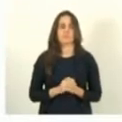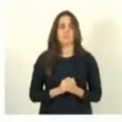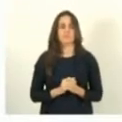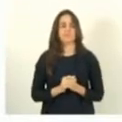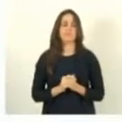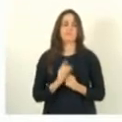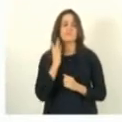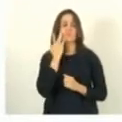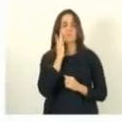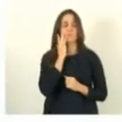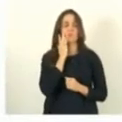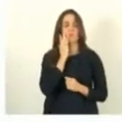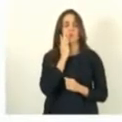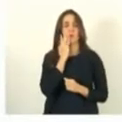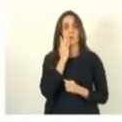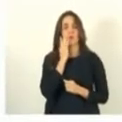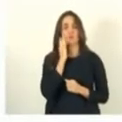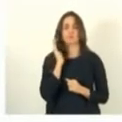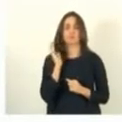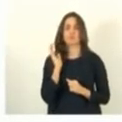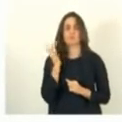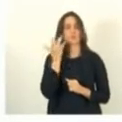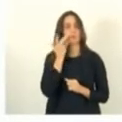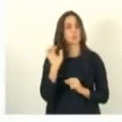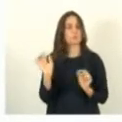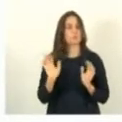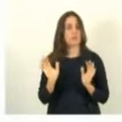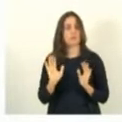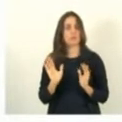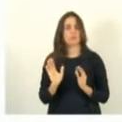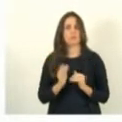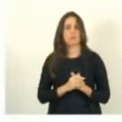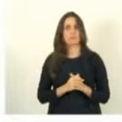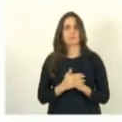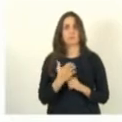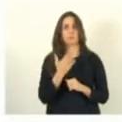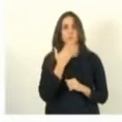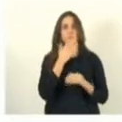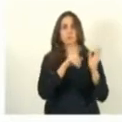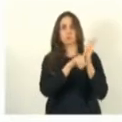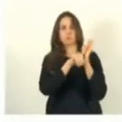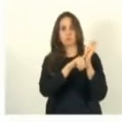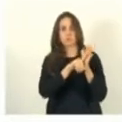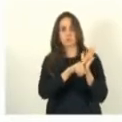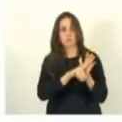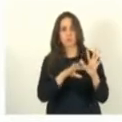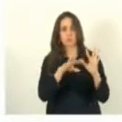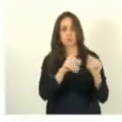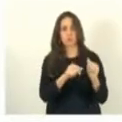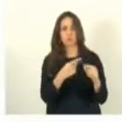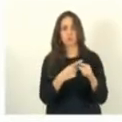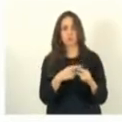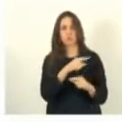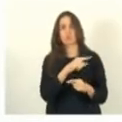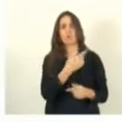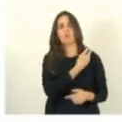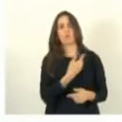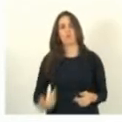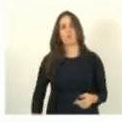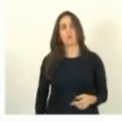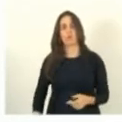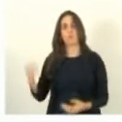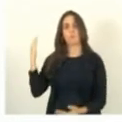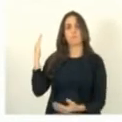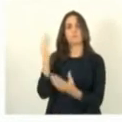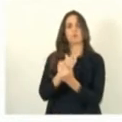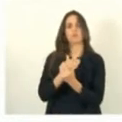Eu acredito, não sei a motivação, estou pedindo ali para levantar todas as peças, por que o governo da Paraíba processou